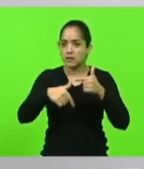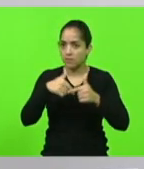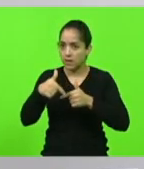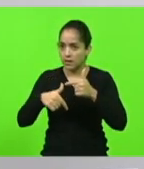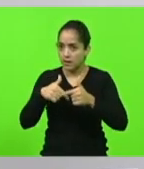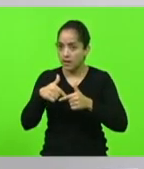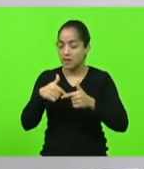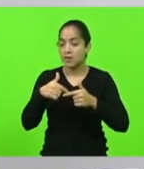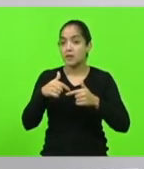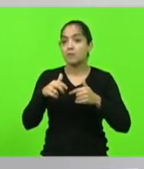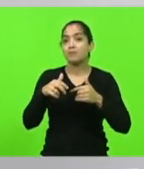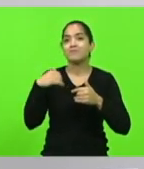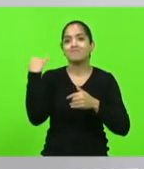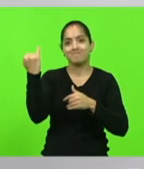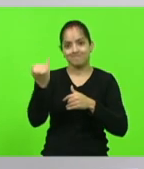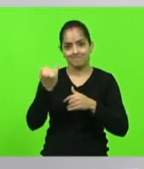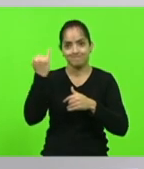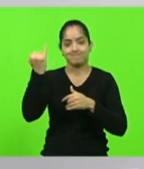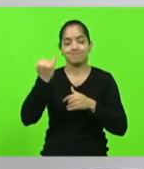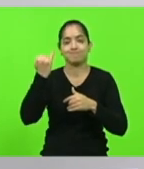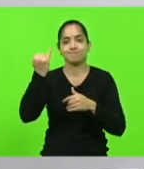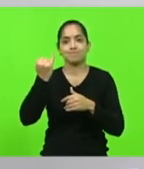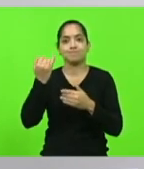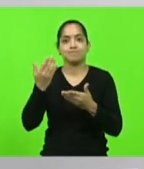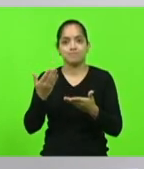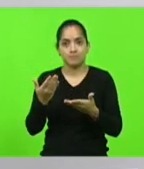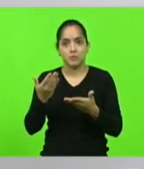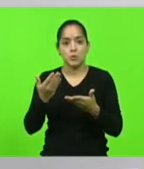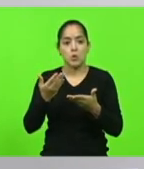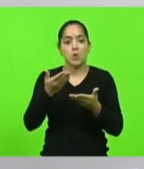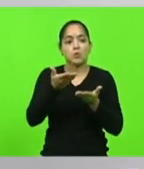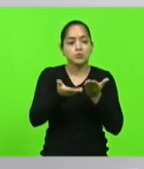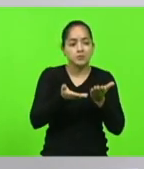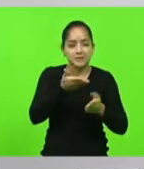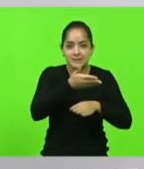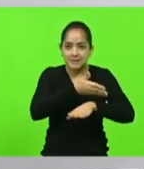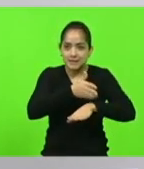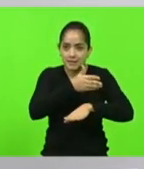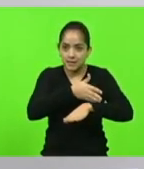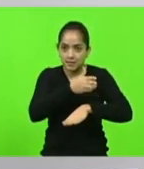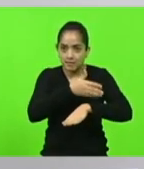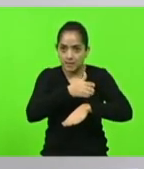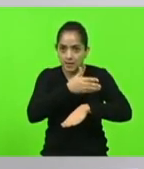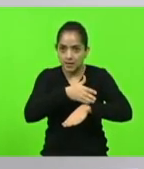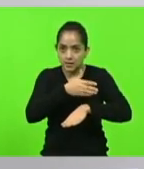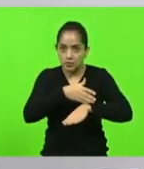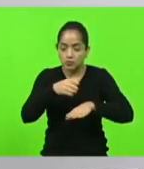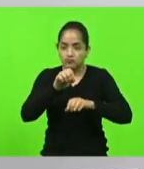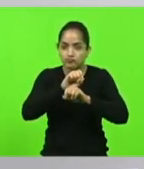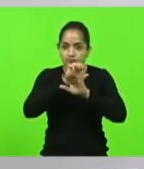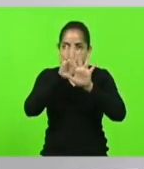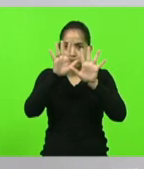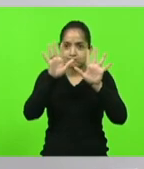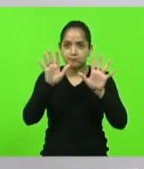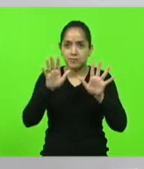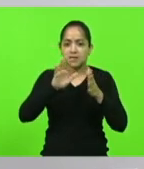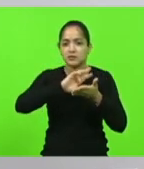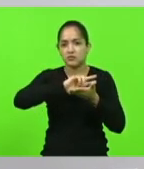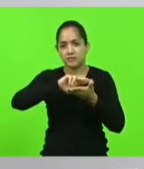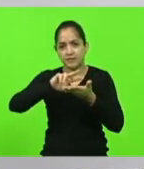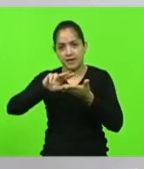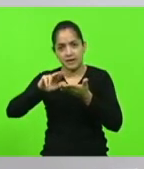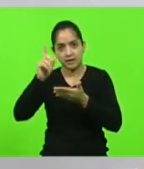achamos importante vamos dizer assim um treinamento e uma elucidação de várias dificuldades